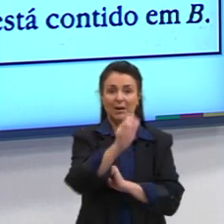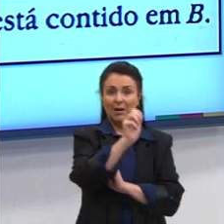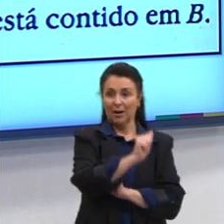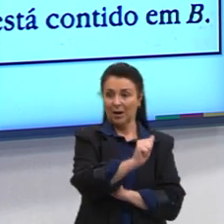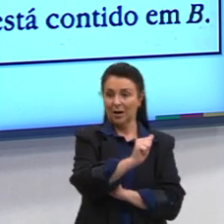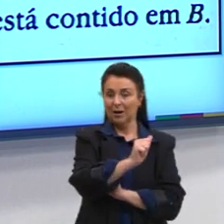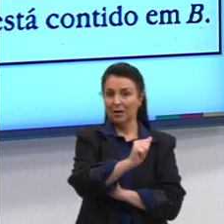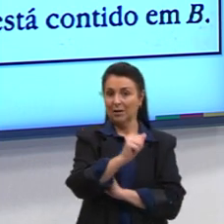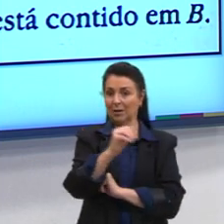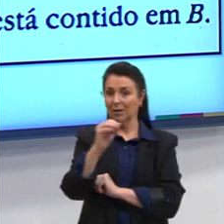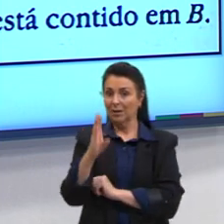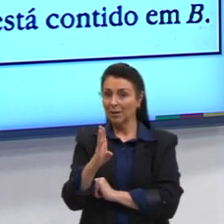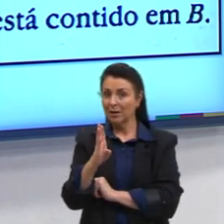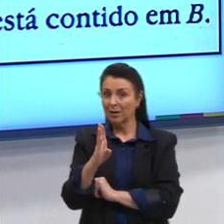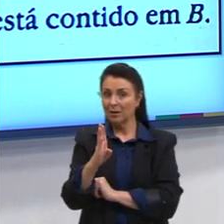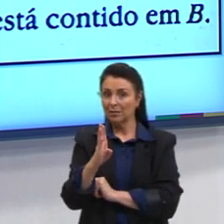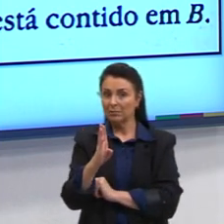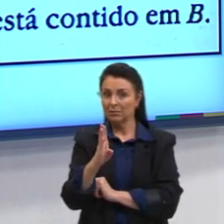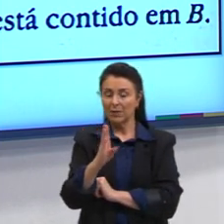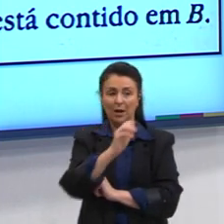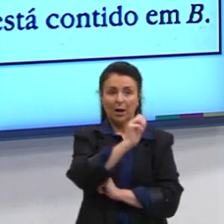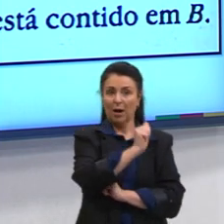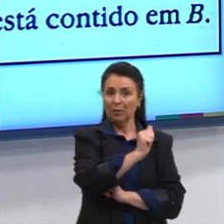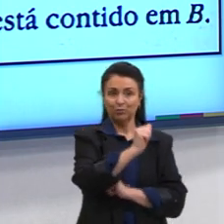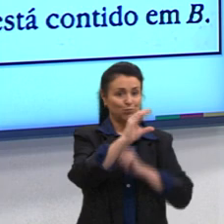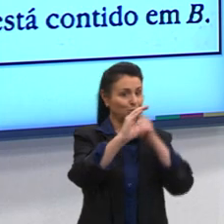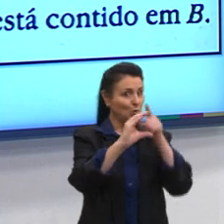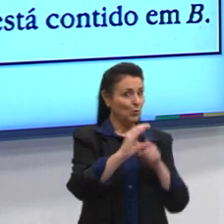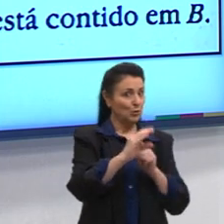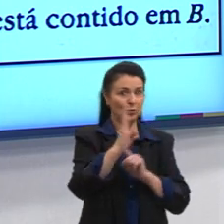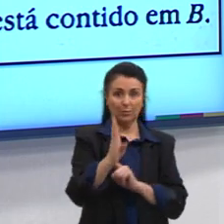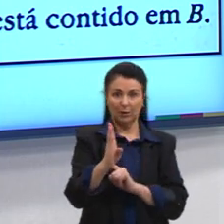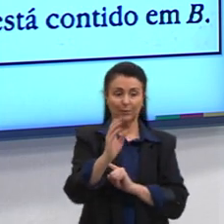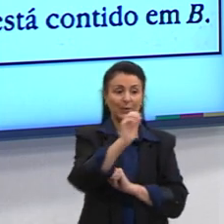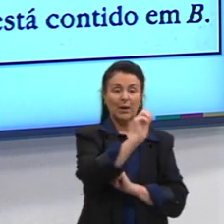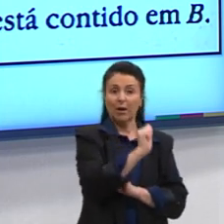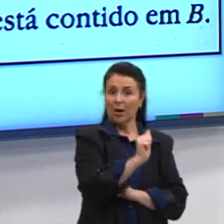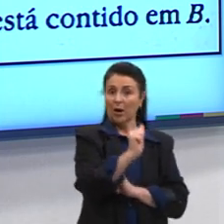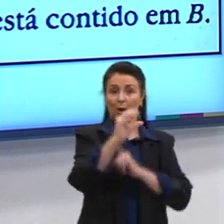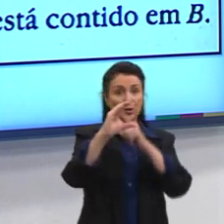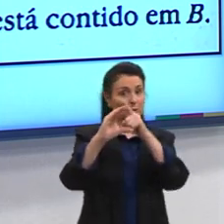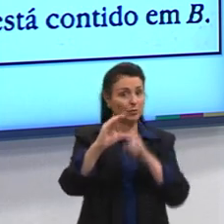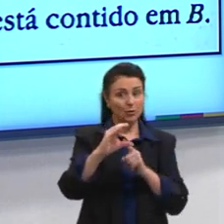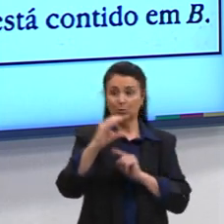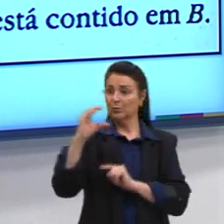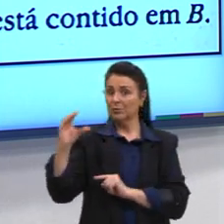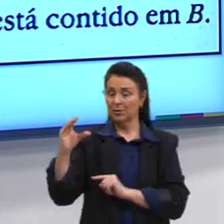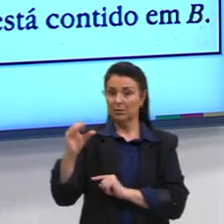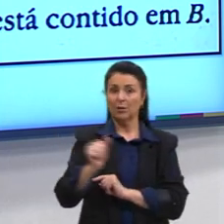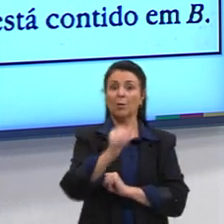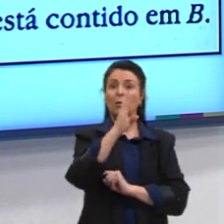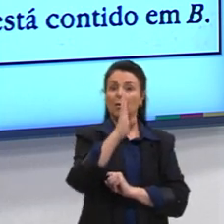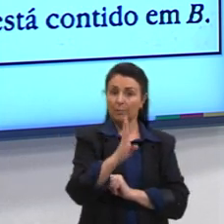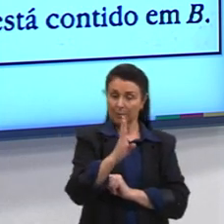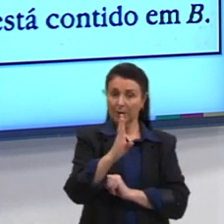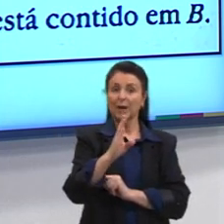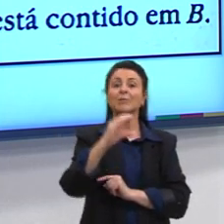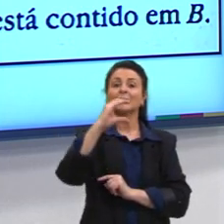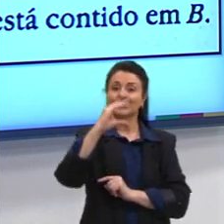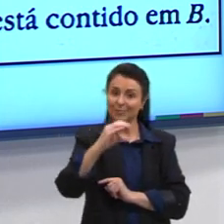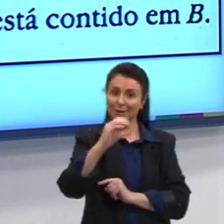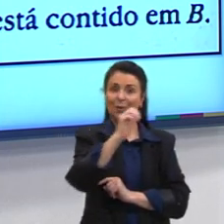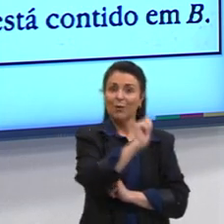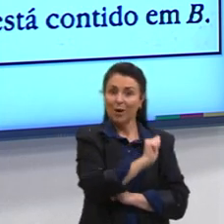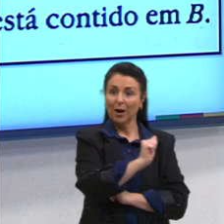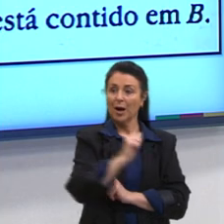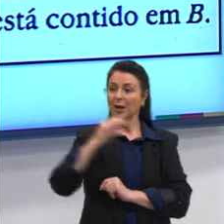a para B onde a não está contido entender a não está continue ser B está contido em ar e